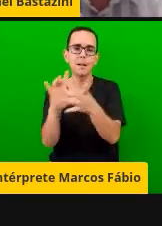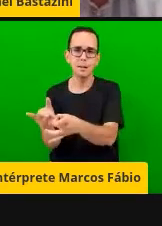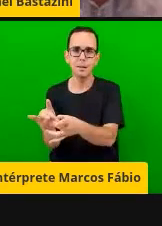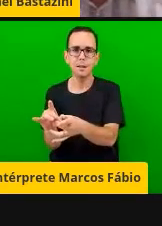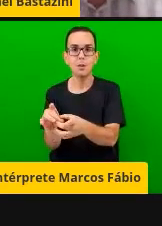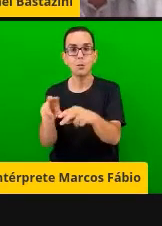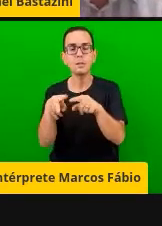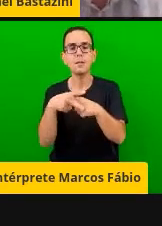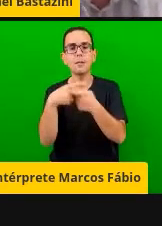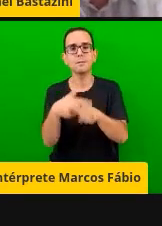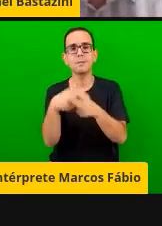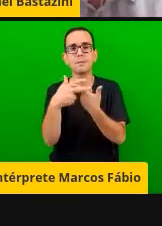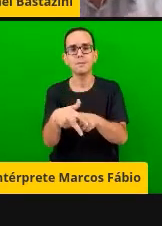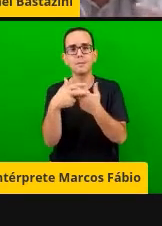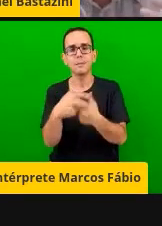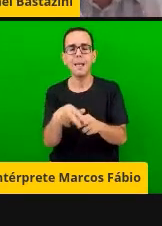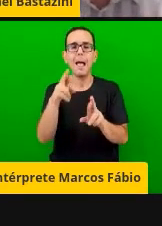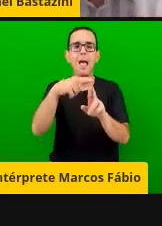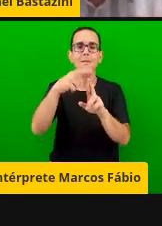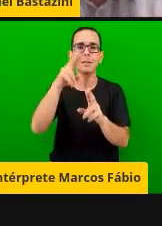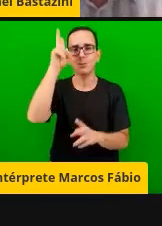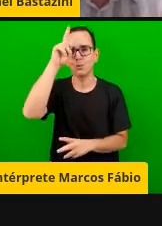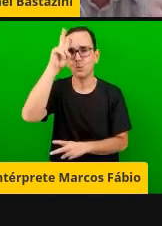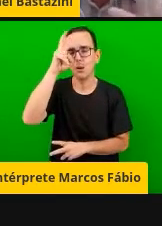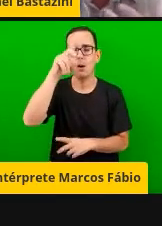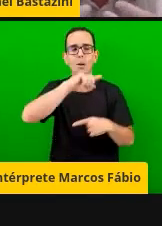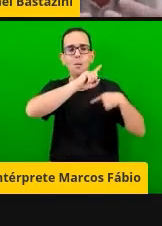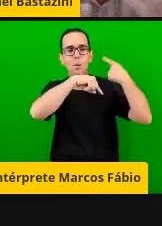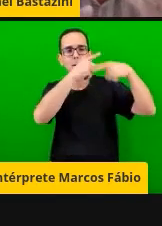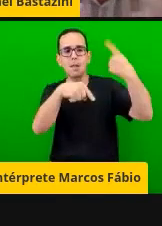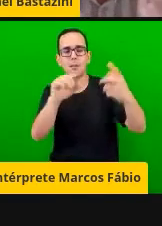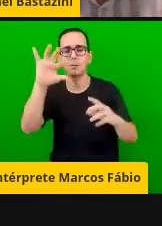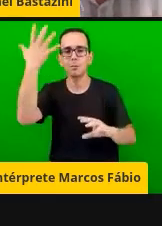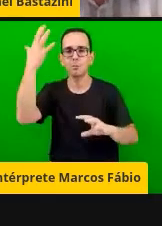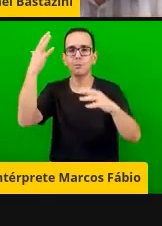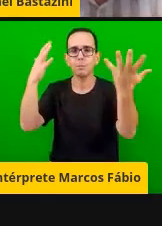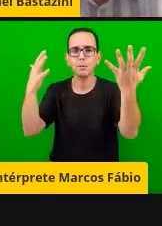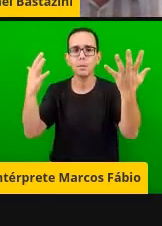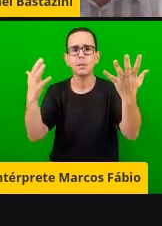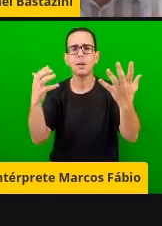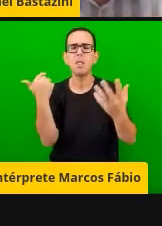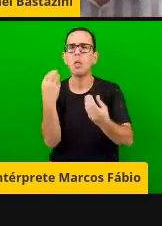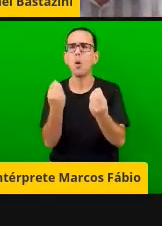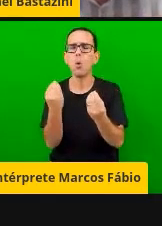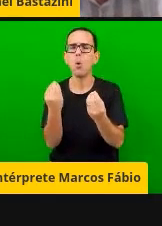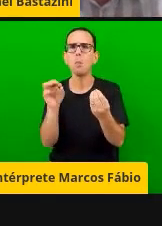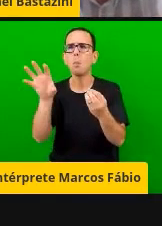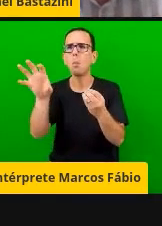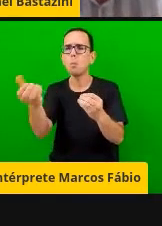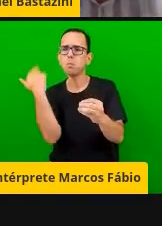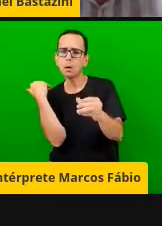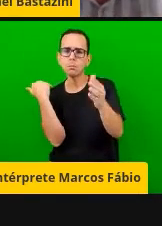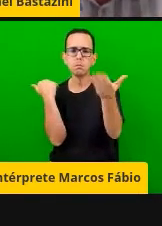engrenagens. As referências históricas, os processos, os fenômenos, eles não tem como você recortar tematicamente. É